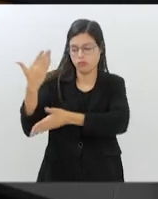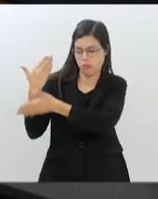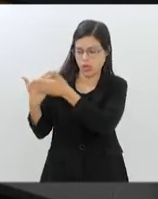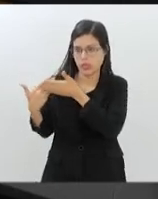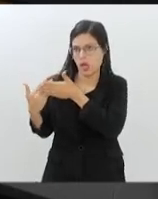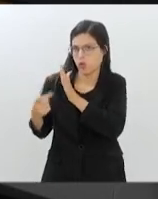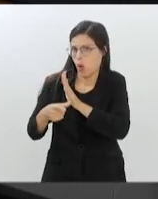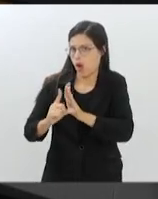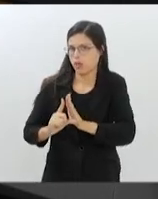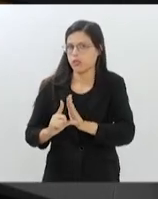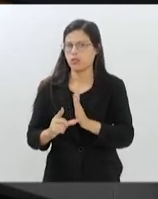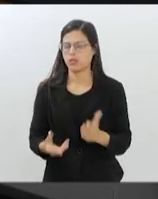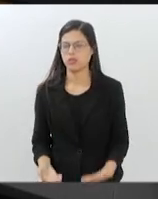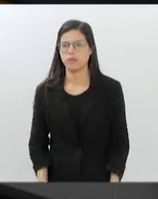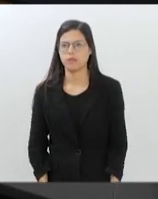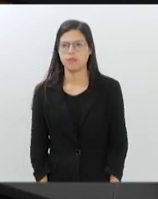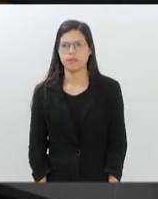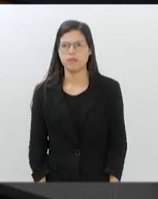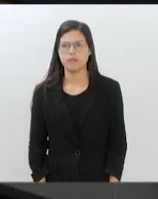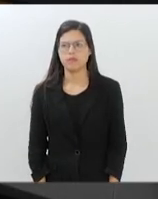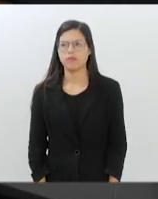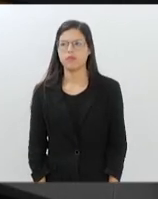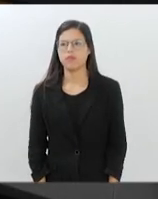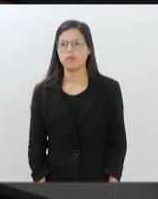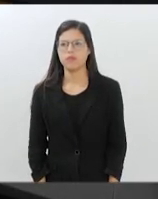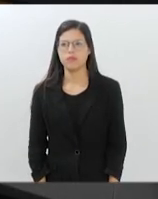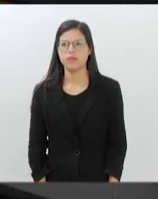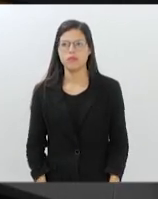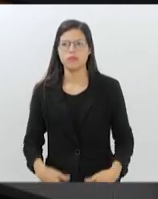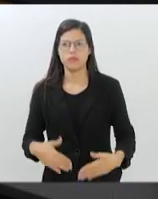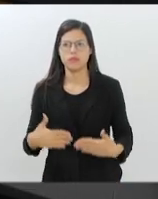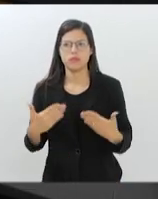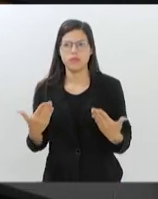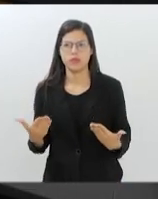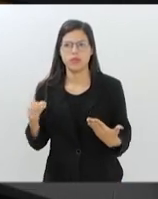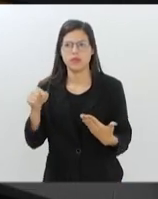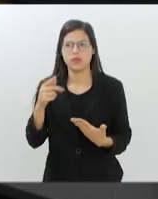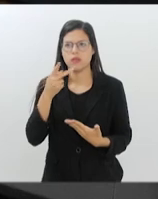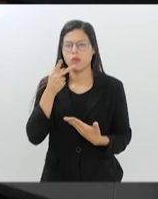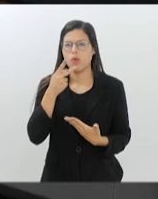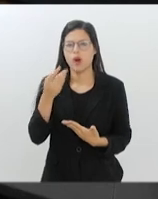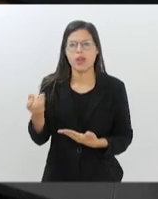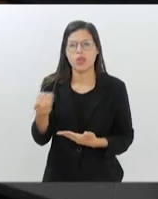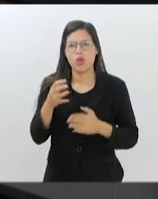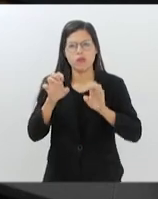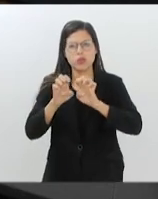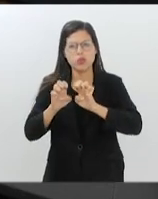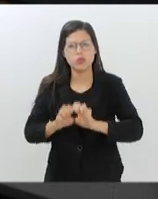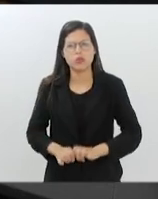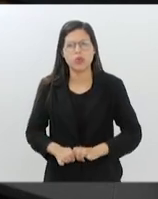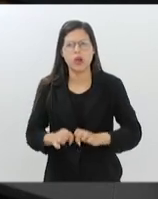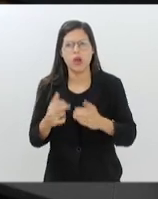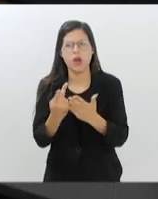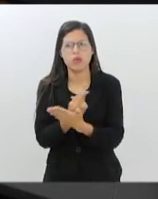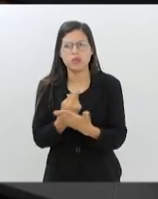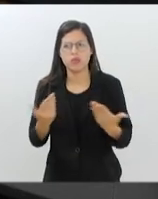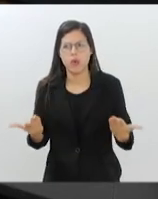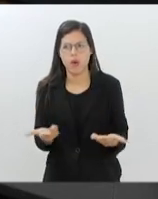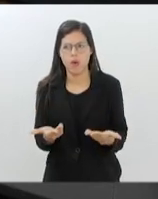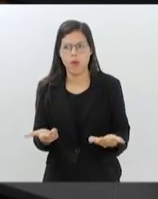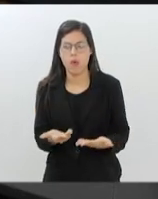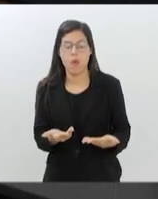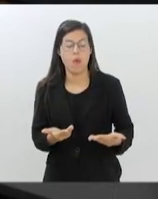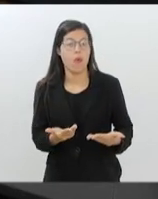Senhor dep ele vossa senhoria afirmou que essa nova estrutura aconteceu agora sim em